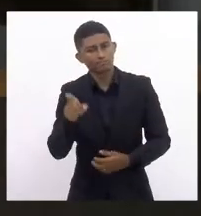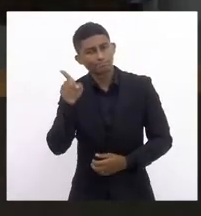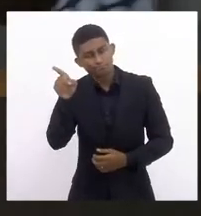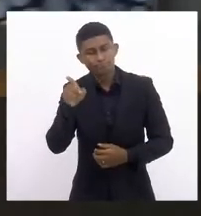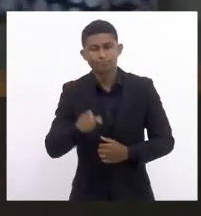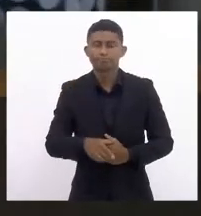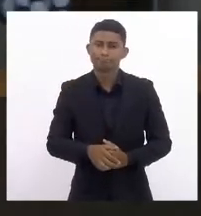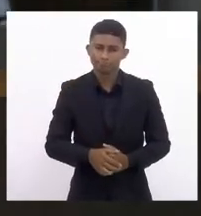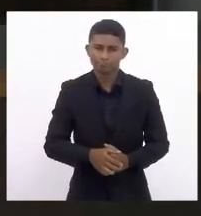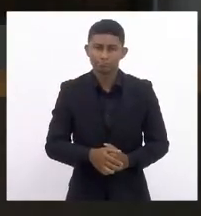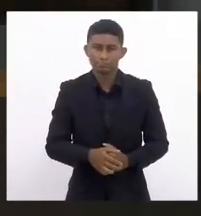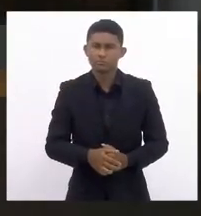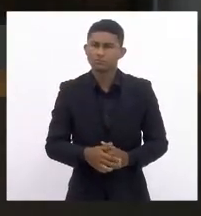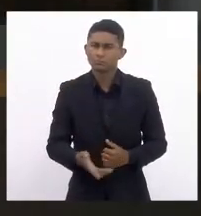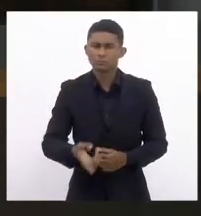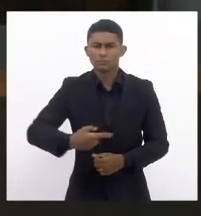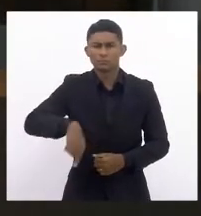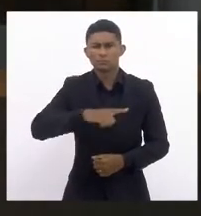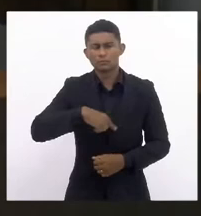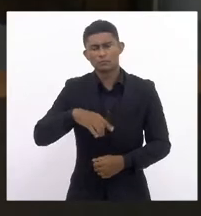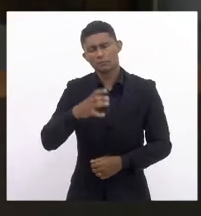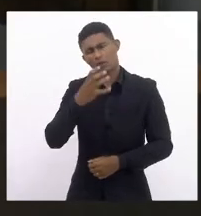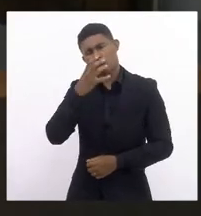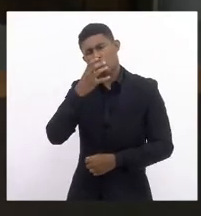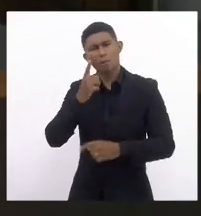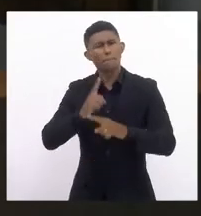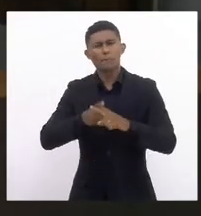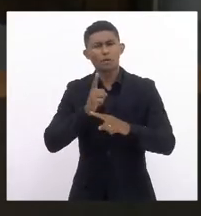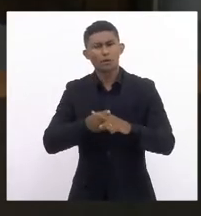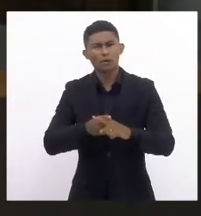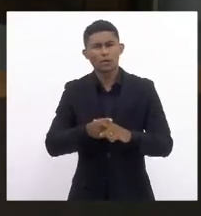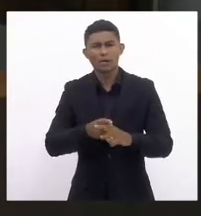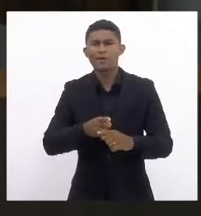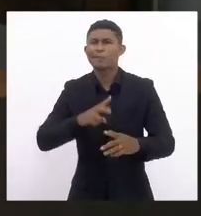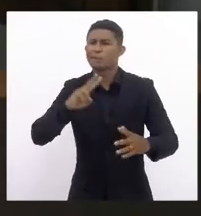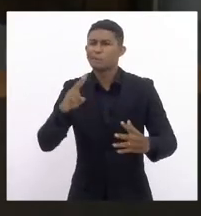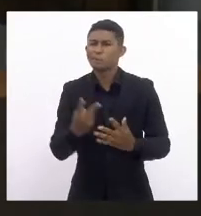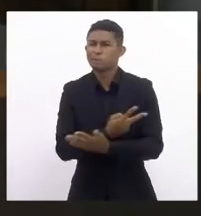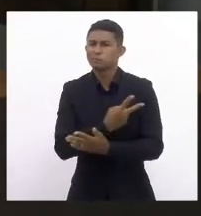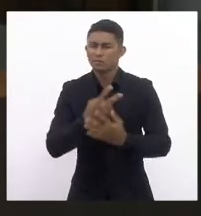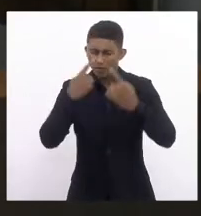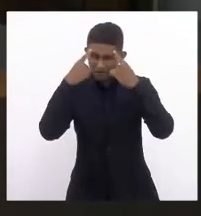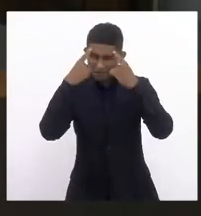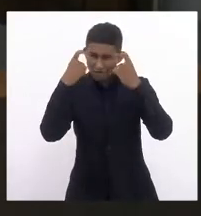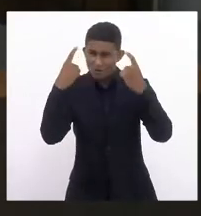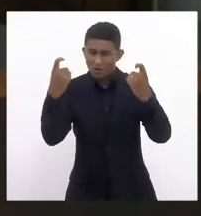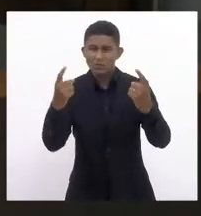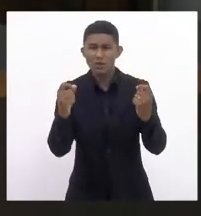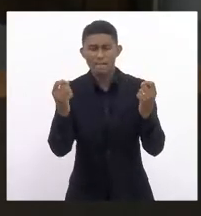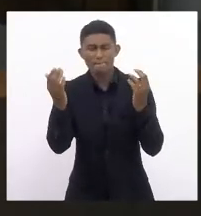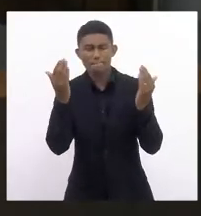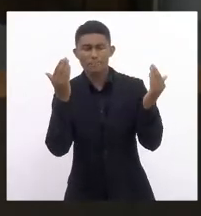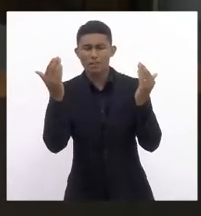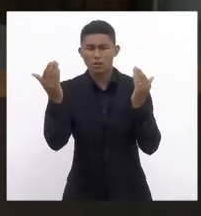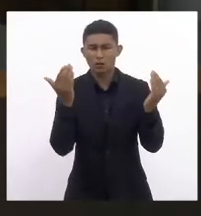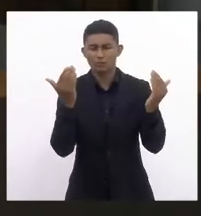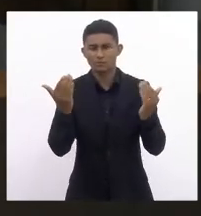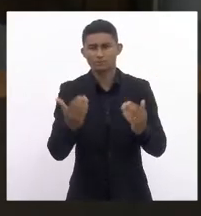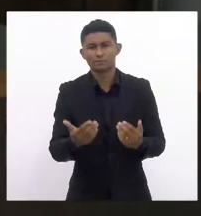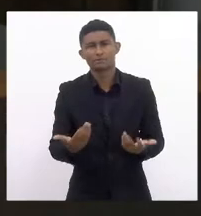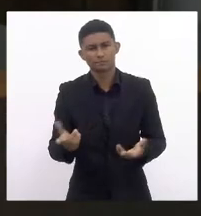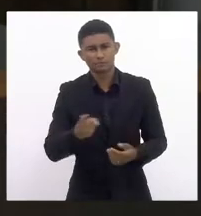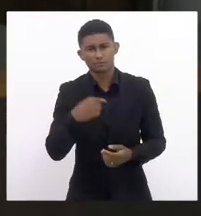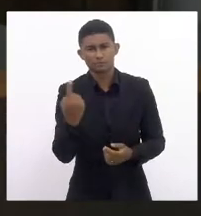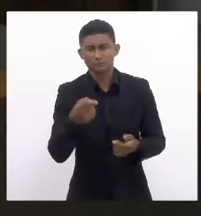atenção que muitos desses casos envolvem a violência psicológica. Então, nós queríamos fazer